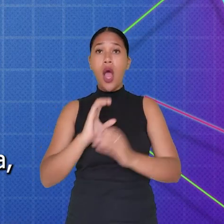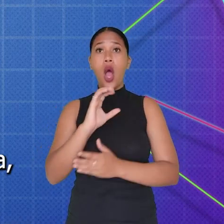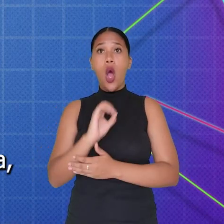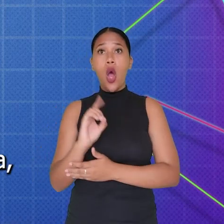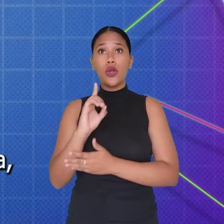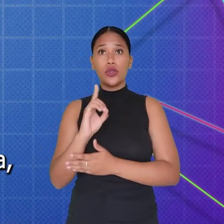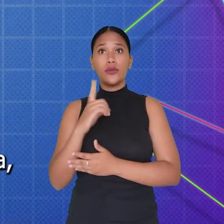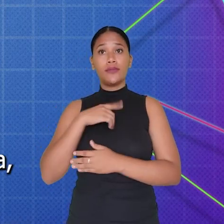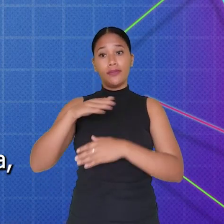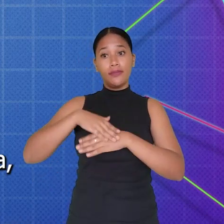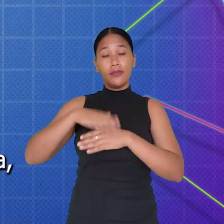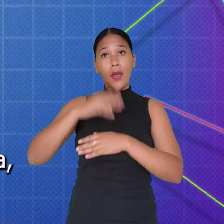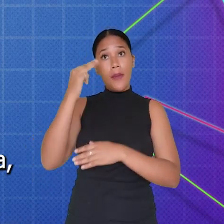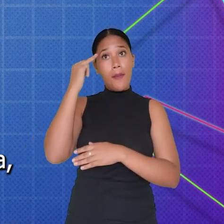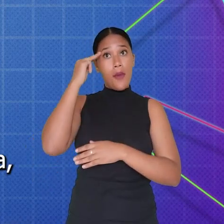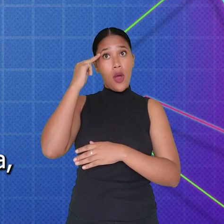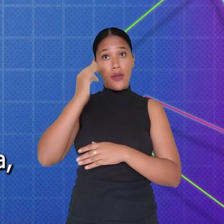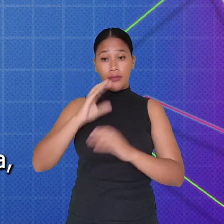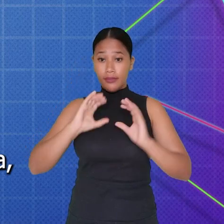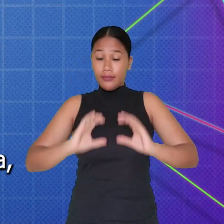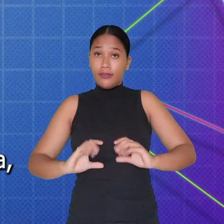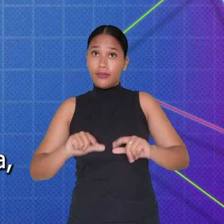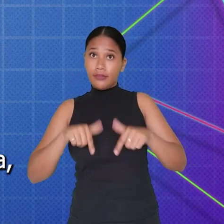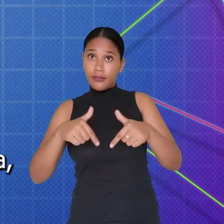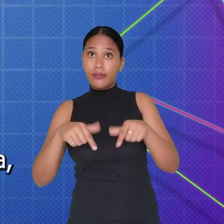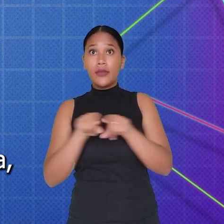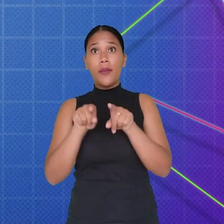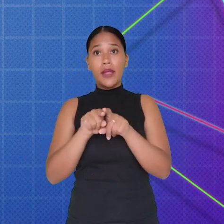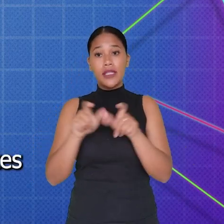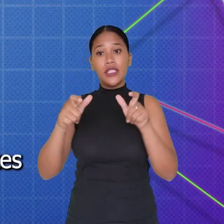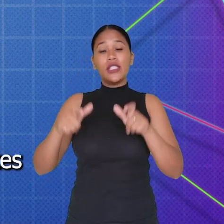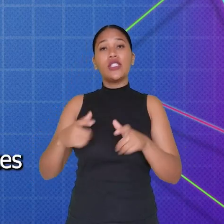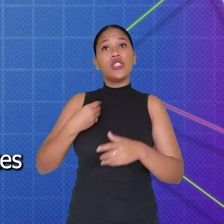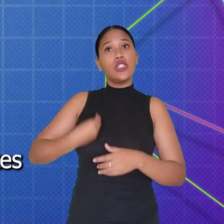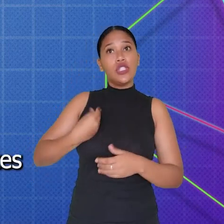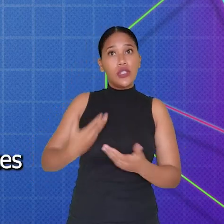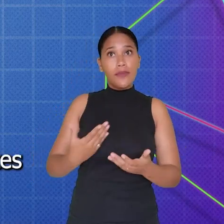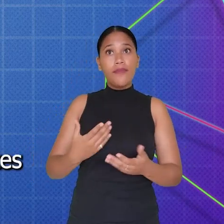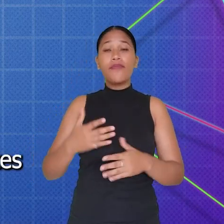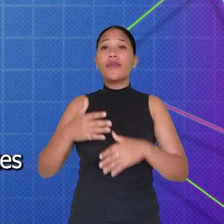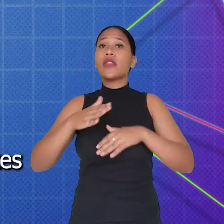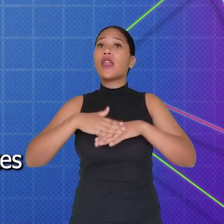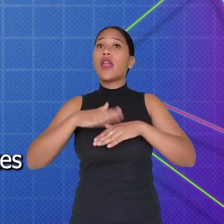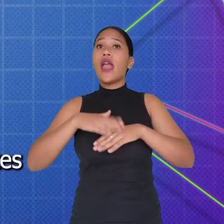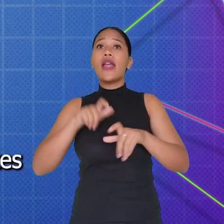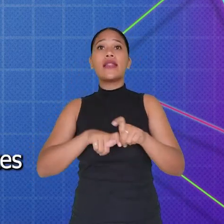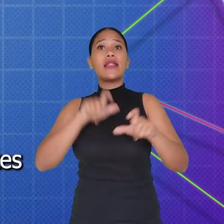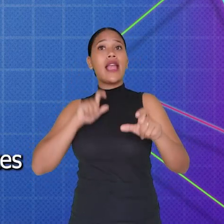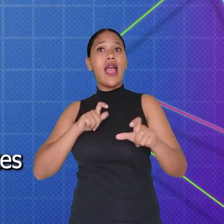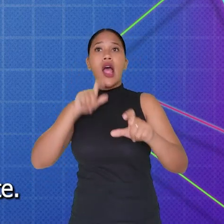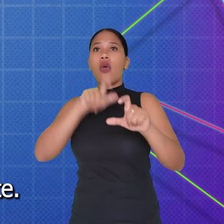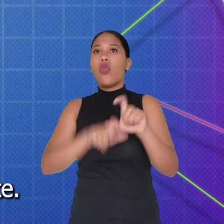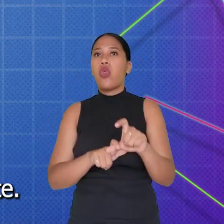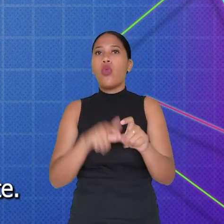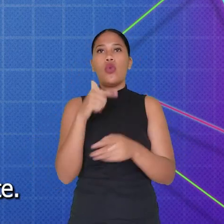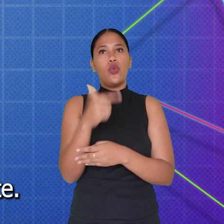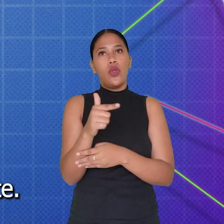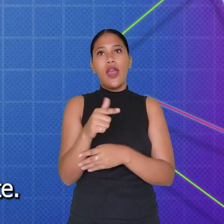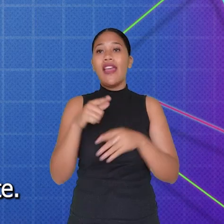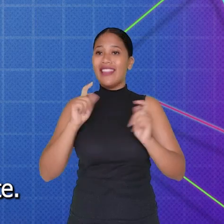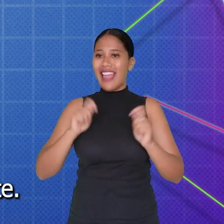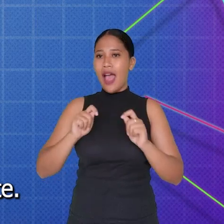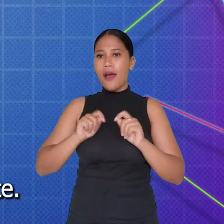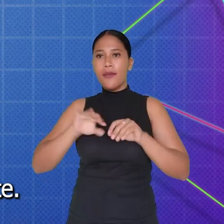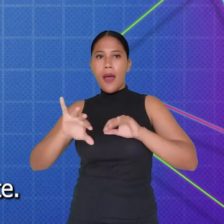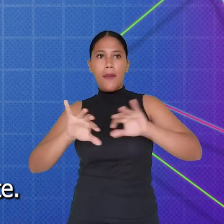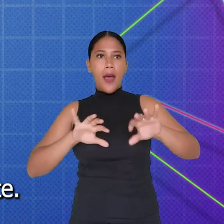objeto possui sua própria memória, comportamento e estado, o que significa que eles são independentes uns dos outros e podem ser